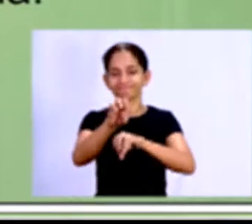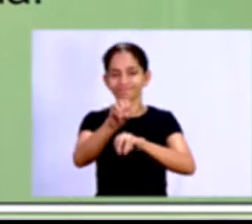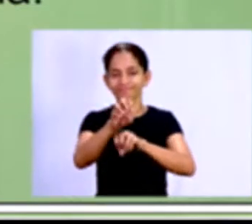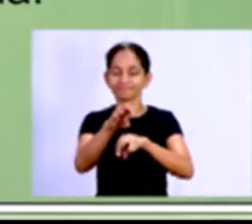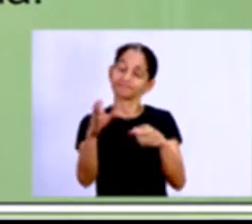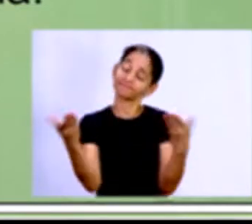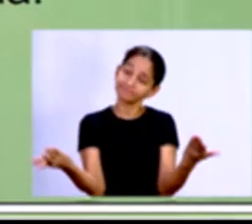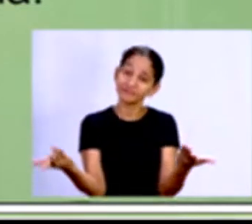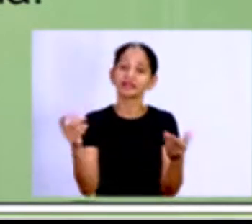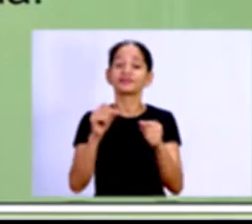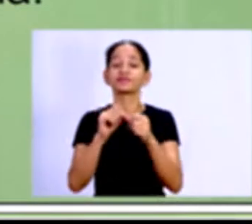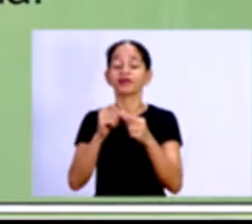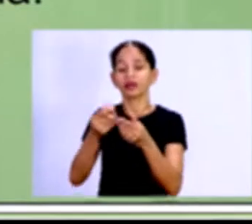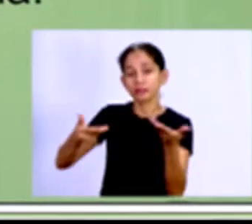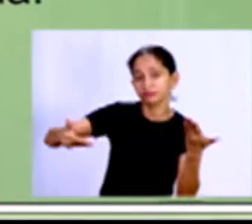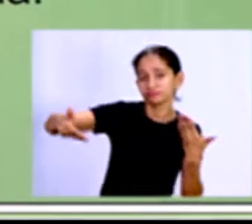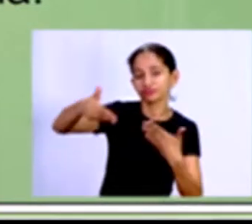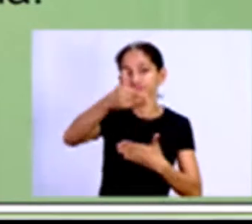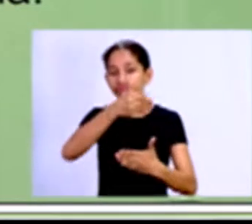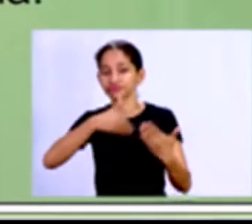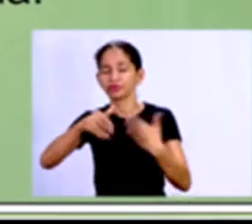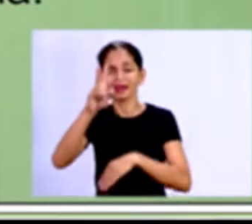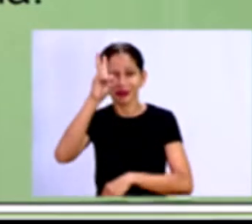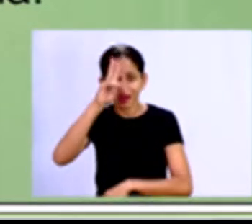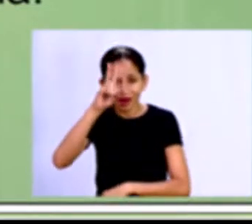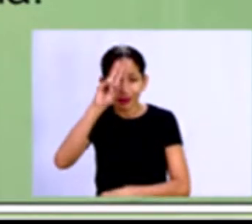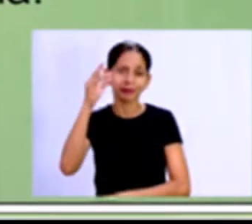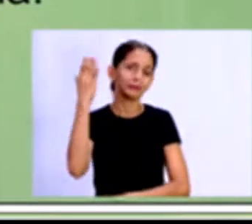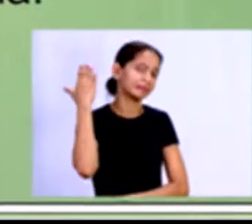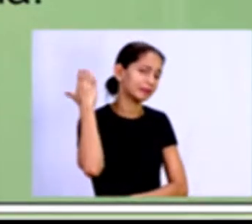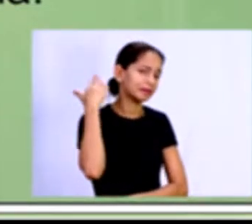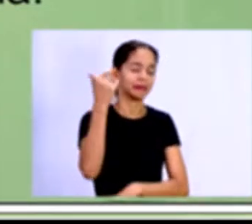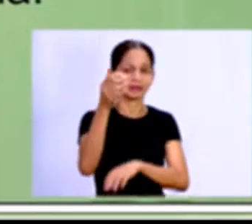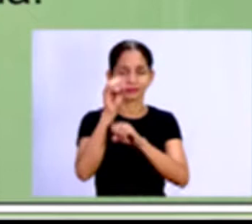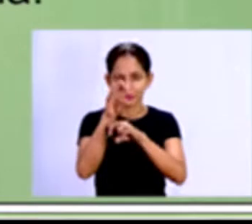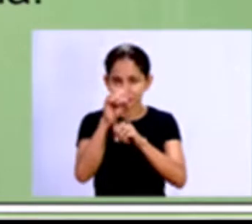a mediação, observe que nós já comentamos a respeito disso,